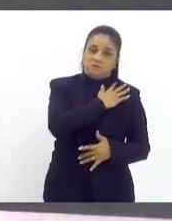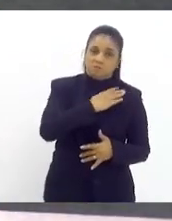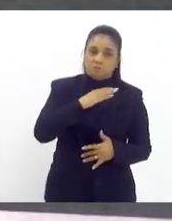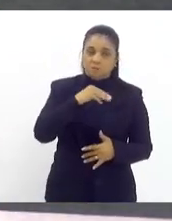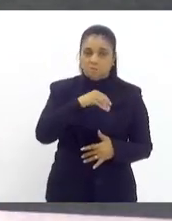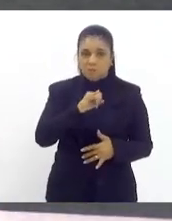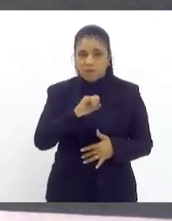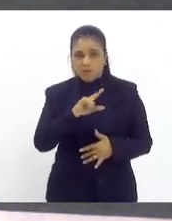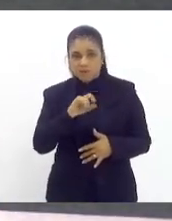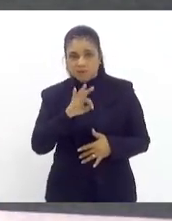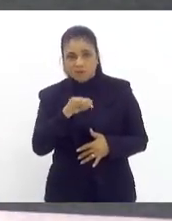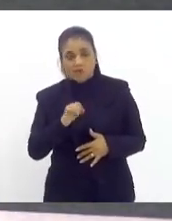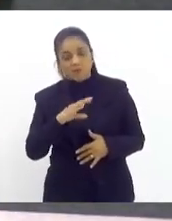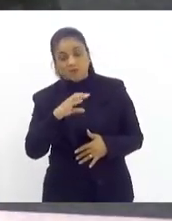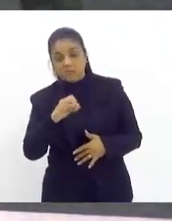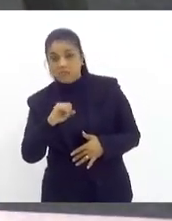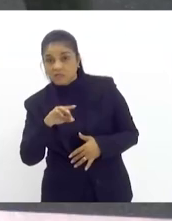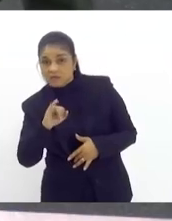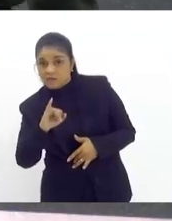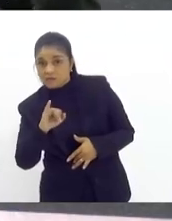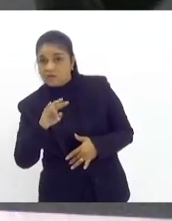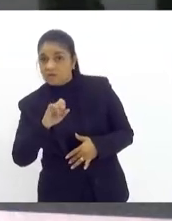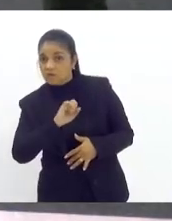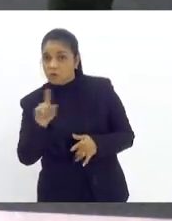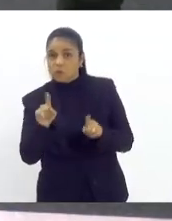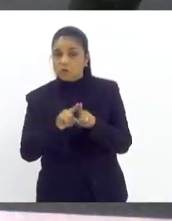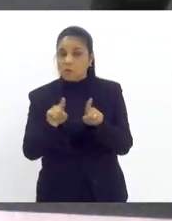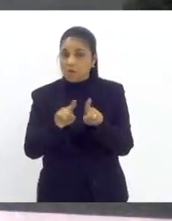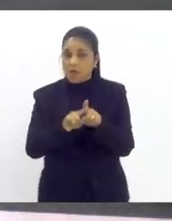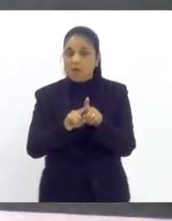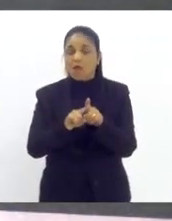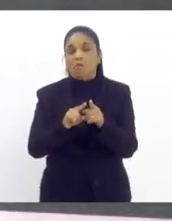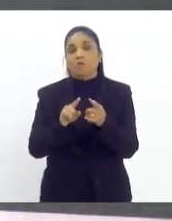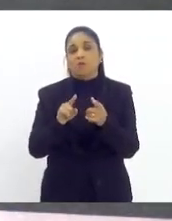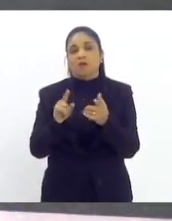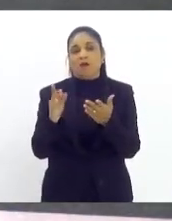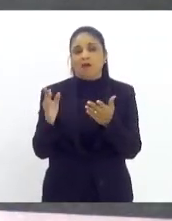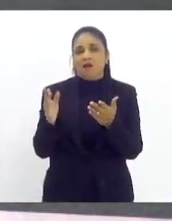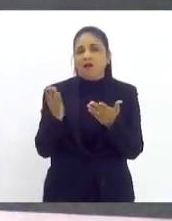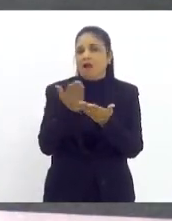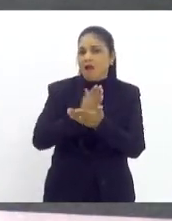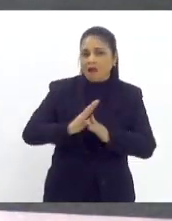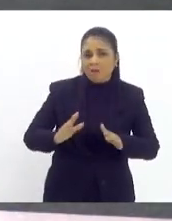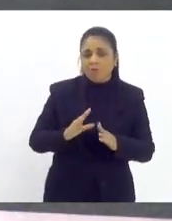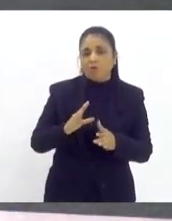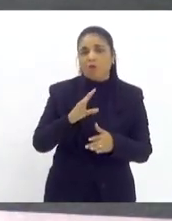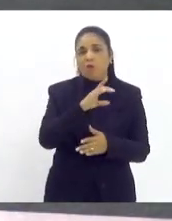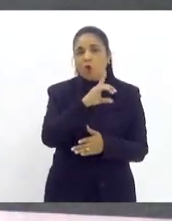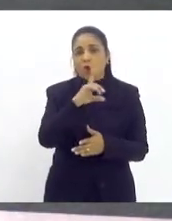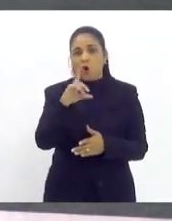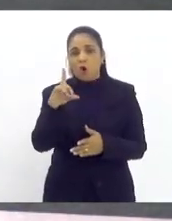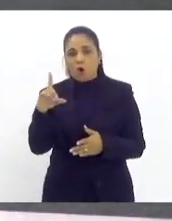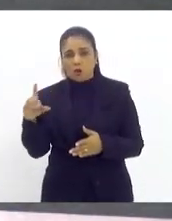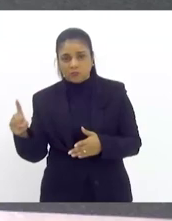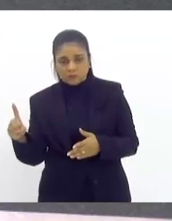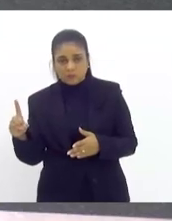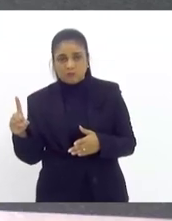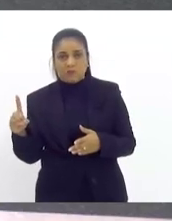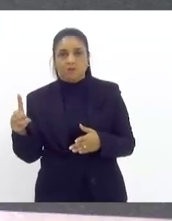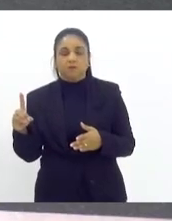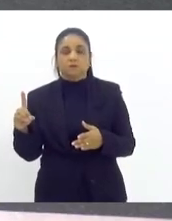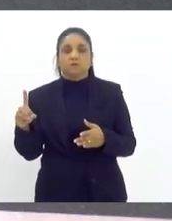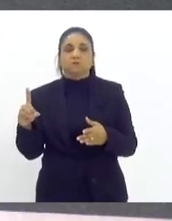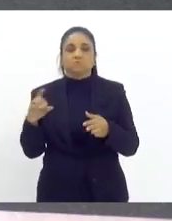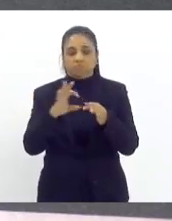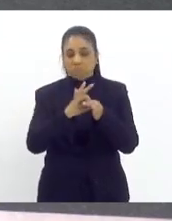correcional muita partida extinção da corregedoria geral da polícia com a extinção da secretaria